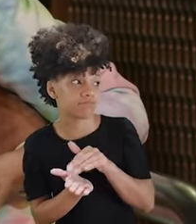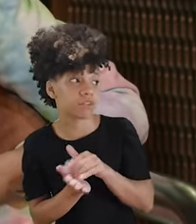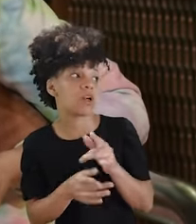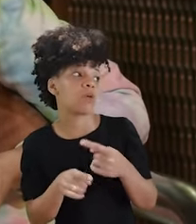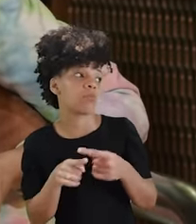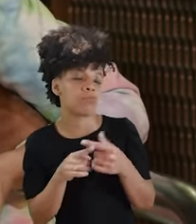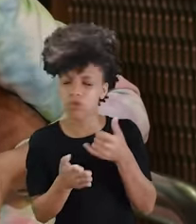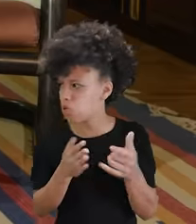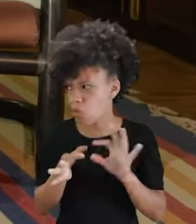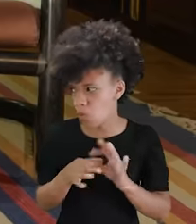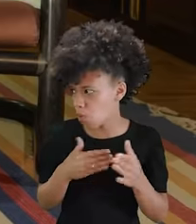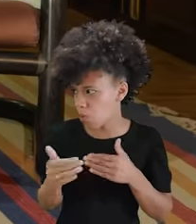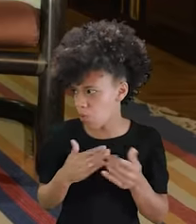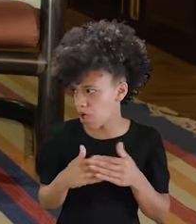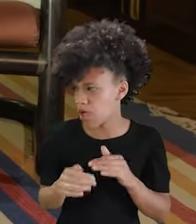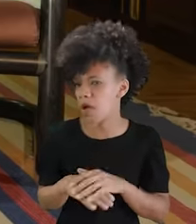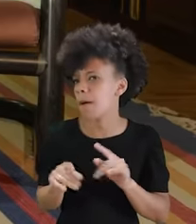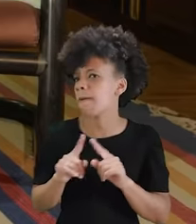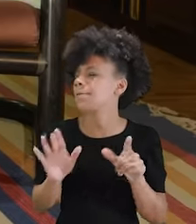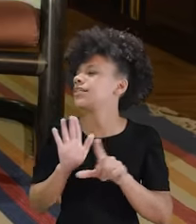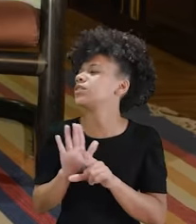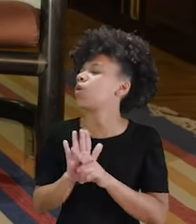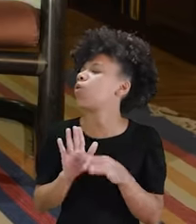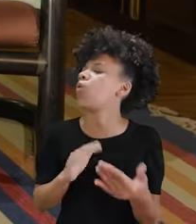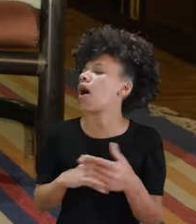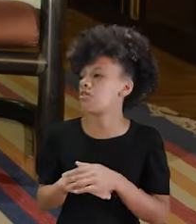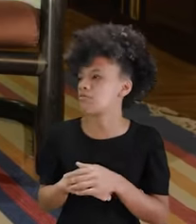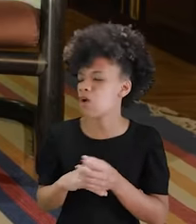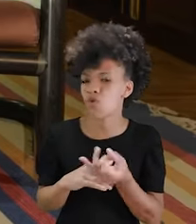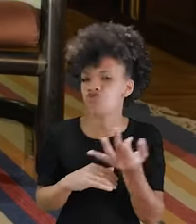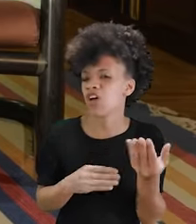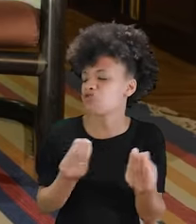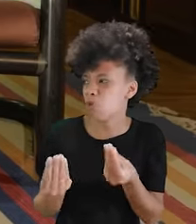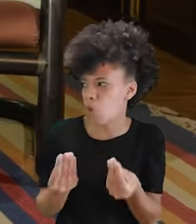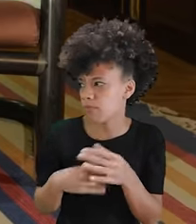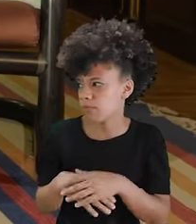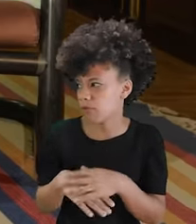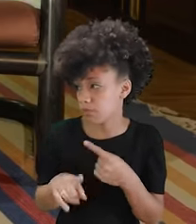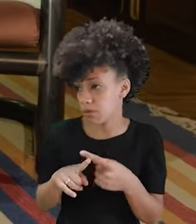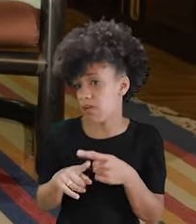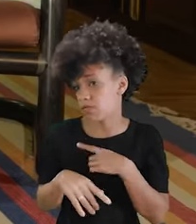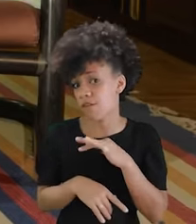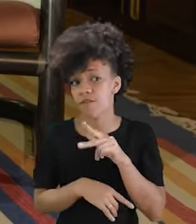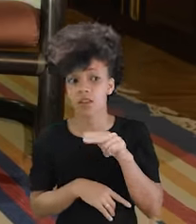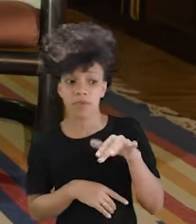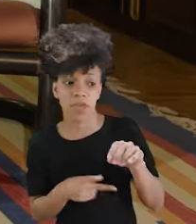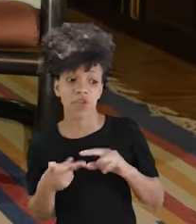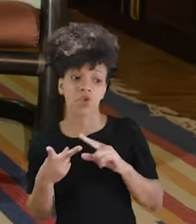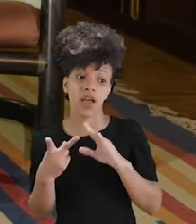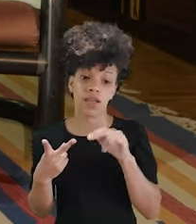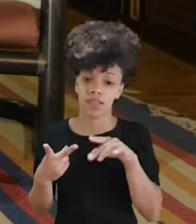por conta de drogas qualquer tipo de droga qualquer tipo mas com a legislação local folclore situação que funciona porque você tem um